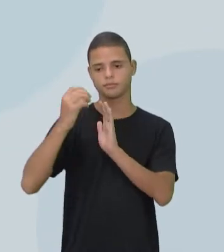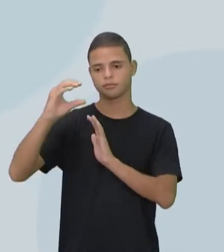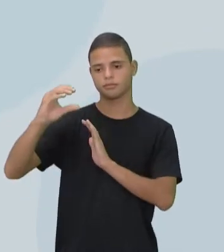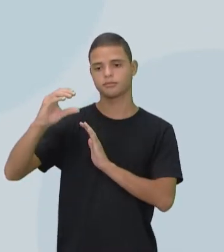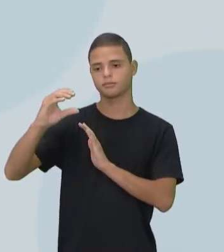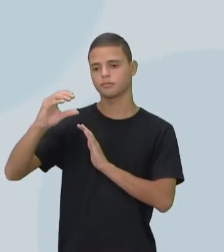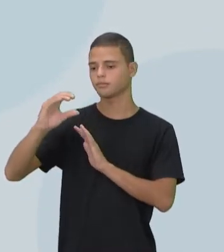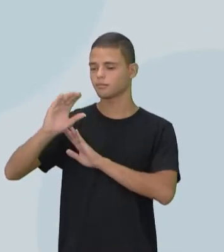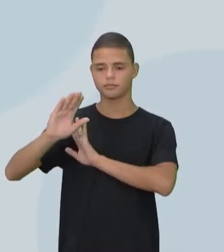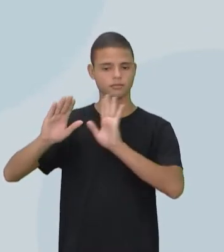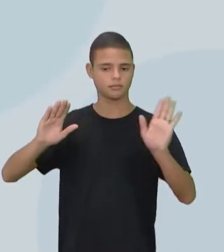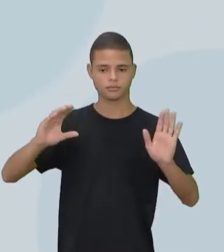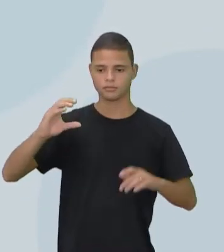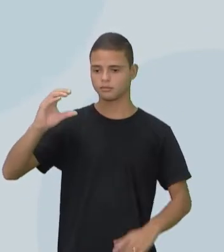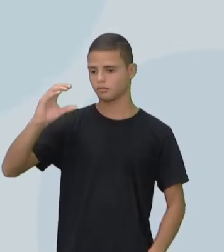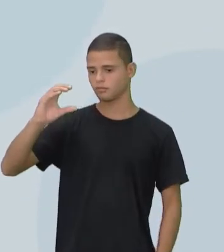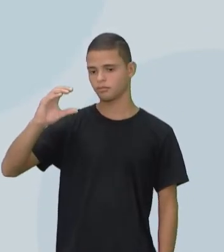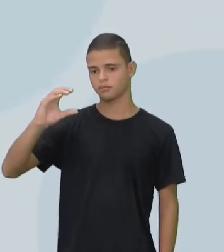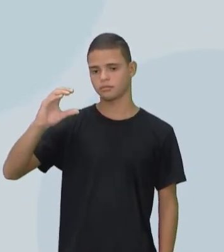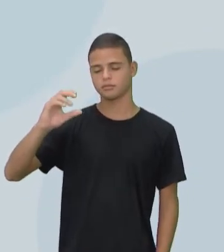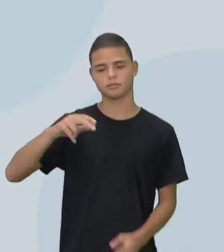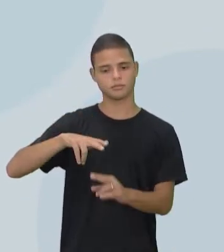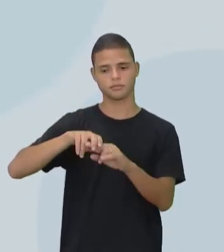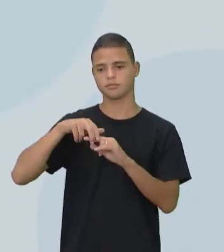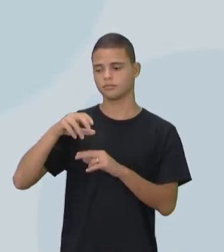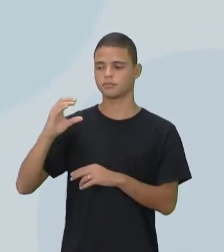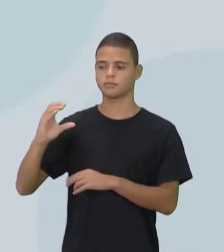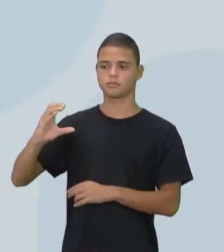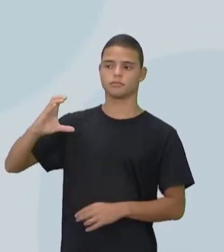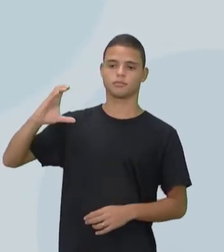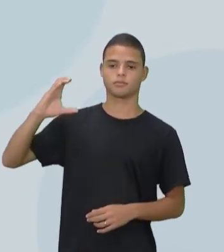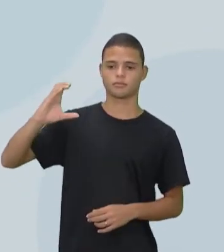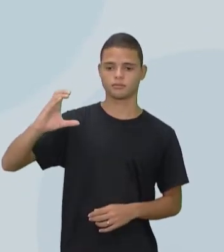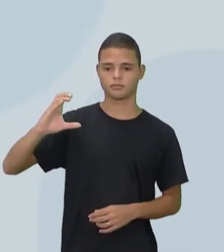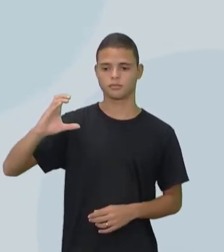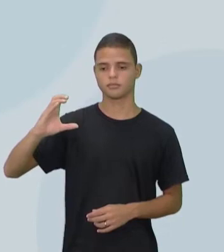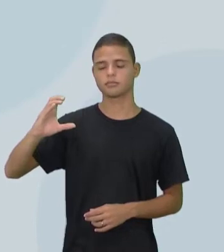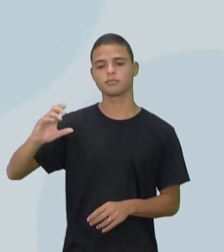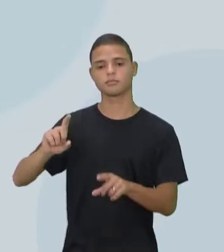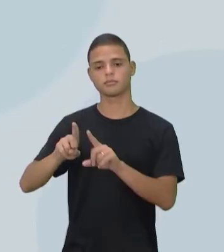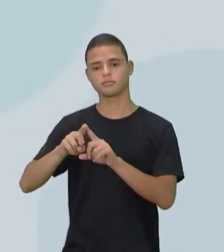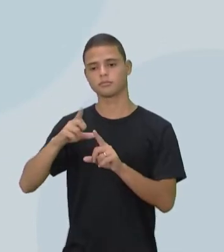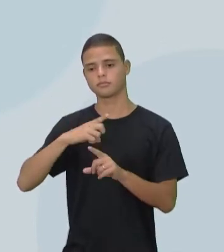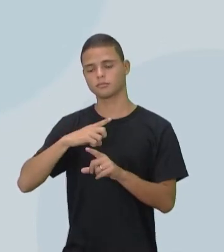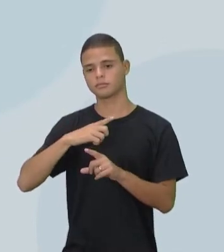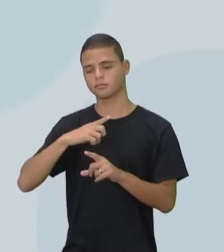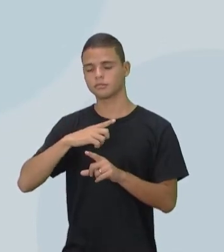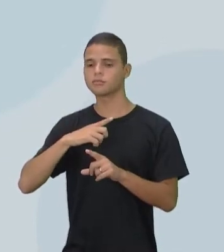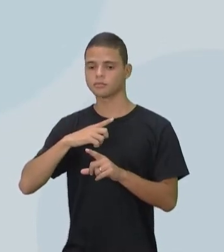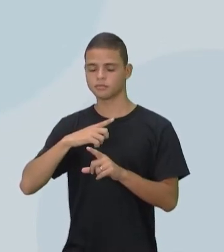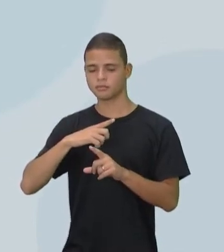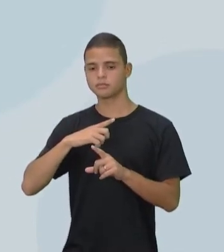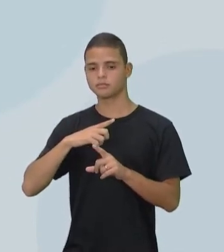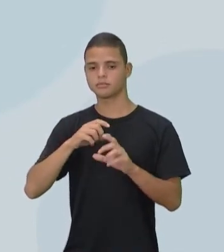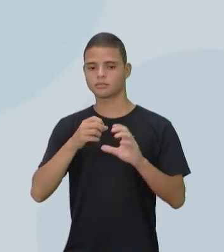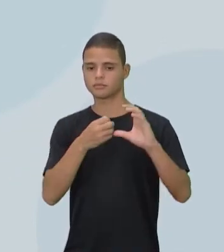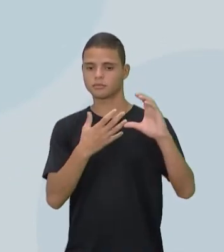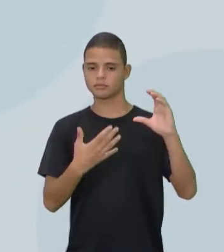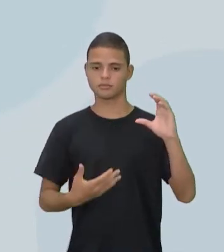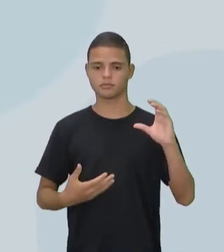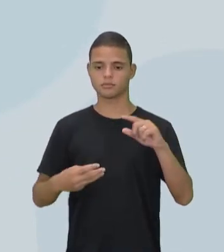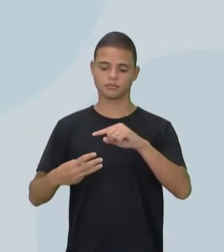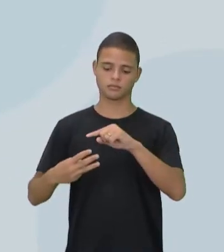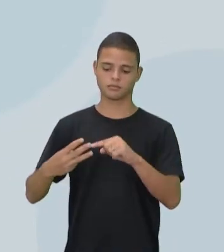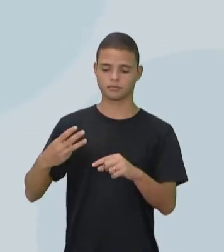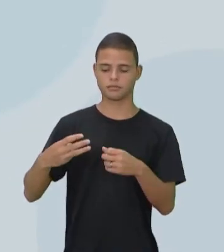C, só o C, por isso que ele está na forma maiúscula. E também o calcário, ele contém na sua estrutura 3